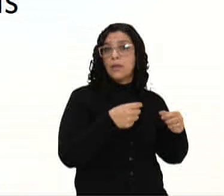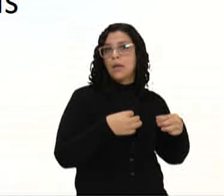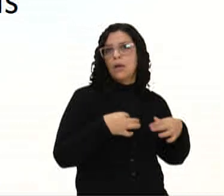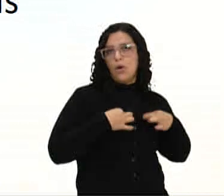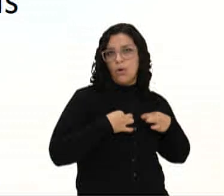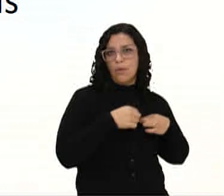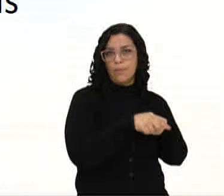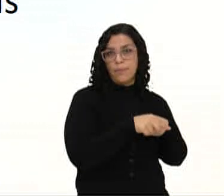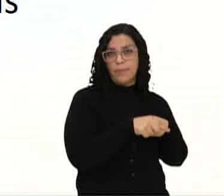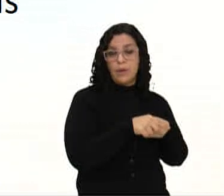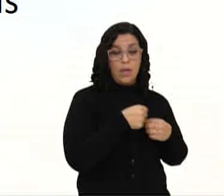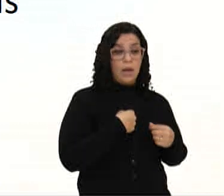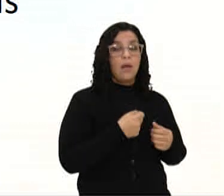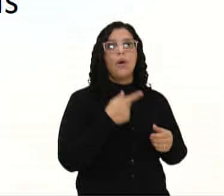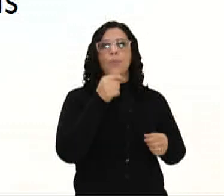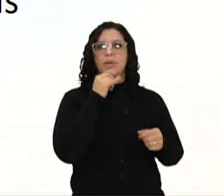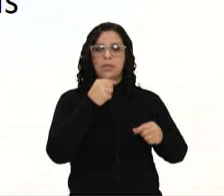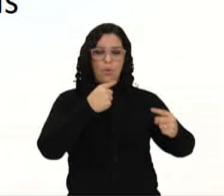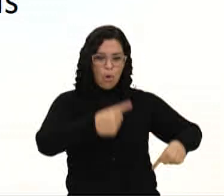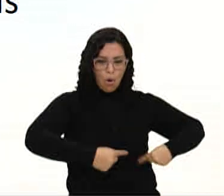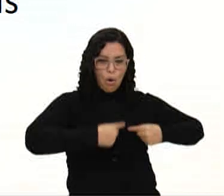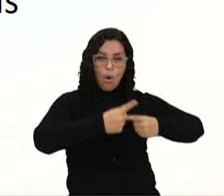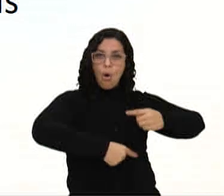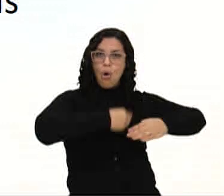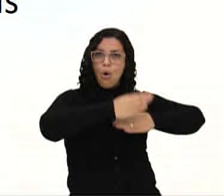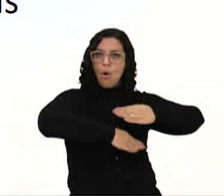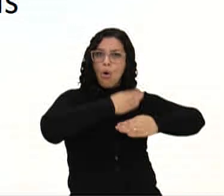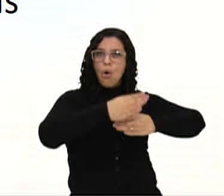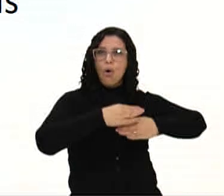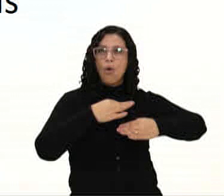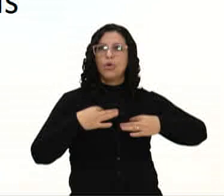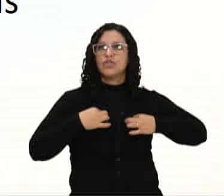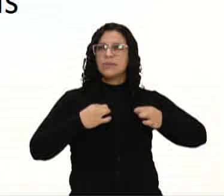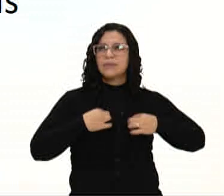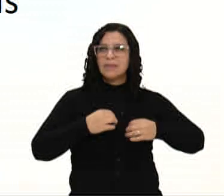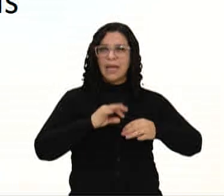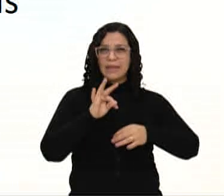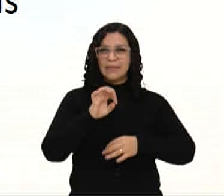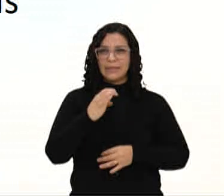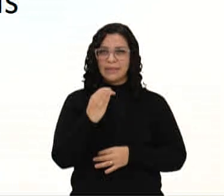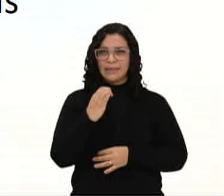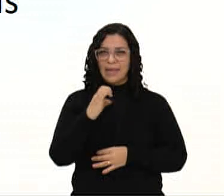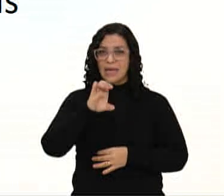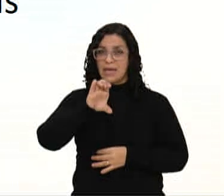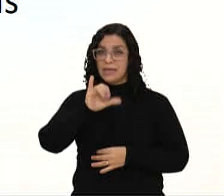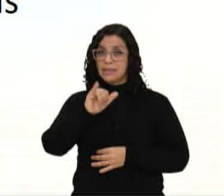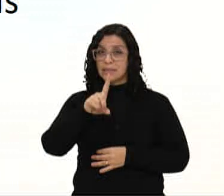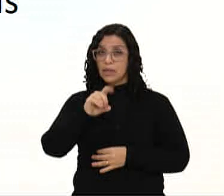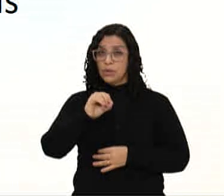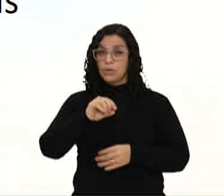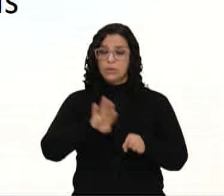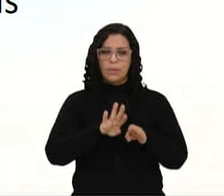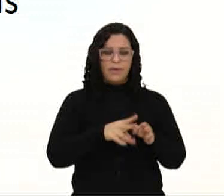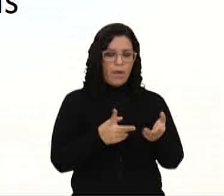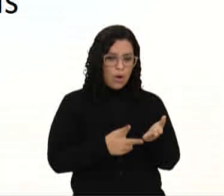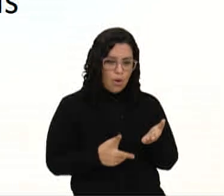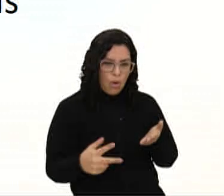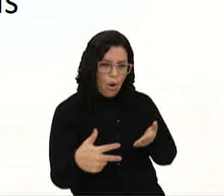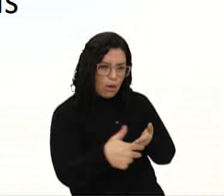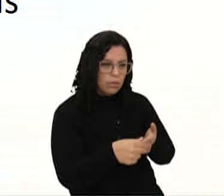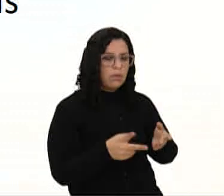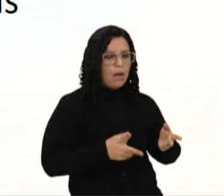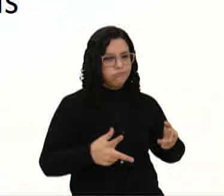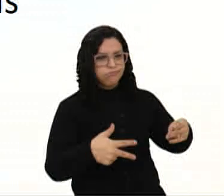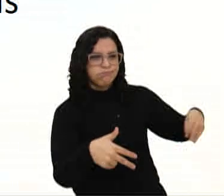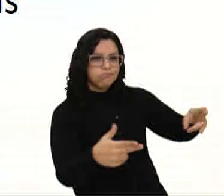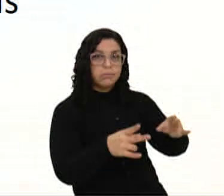intermediário. Então, a empresa compra lá o rolo de tecido e aí vai cortar, vai colocar o molde, vai fazer as